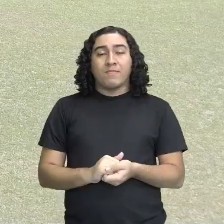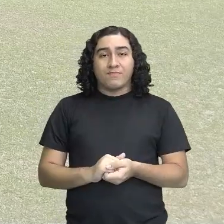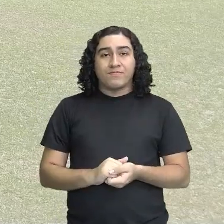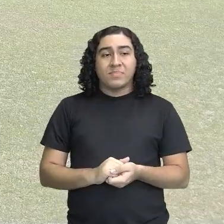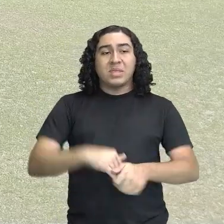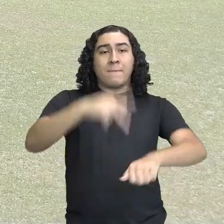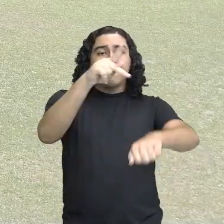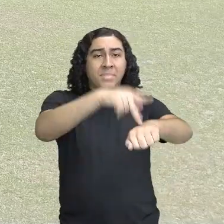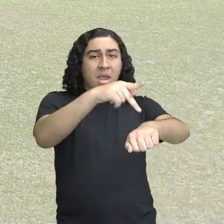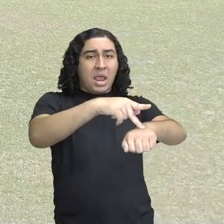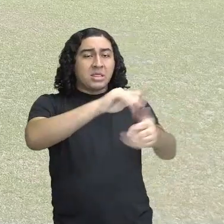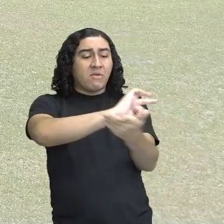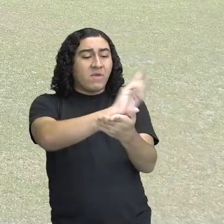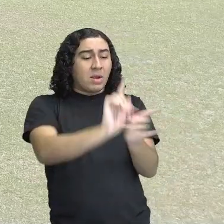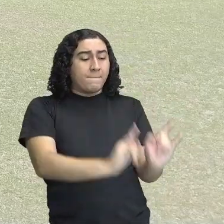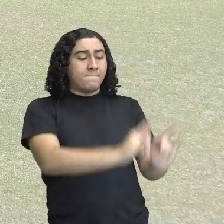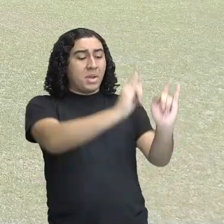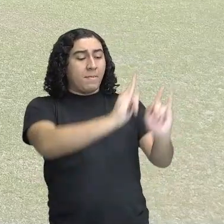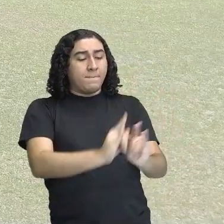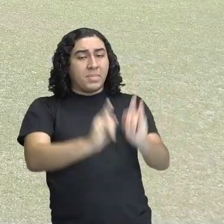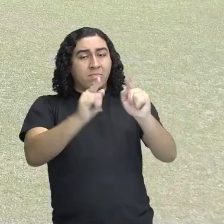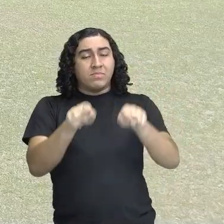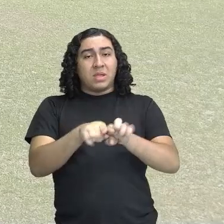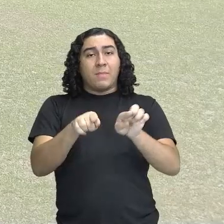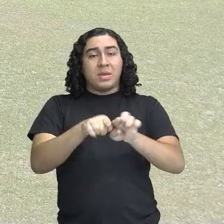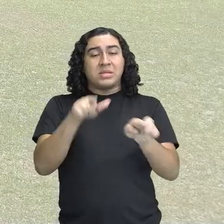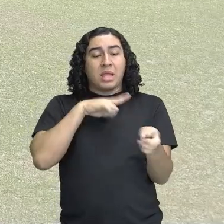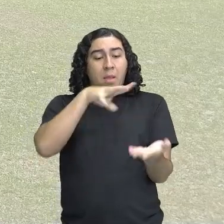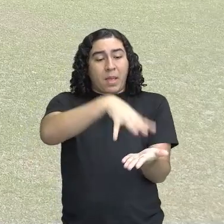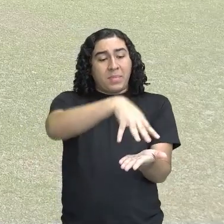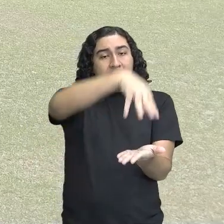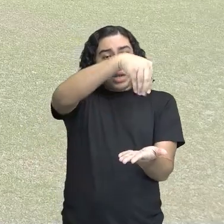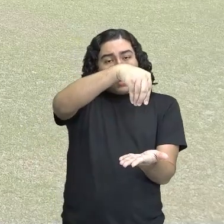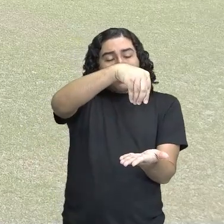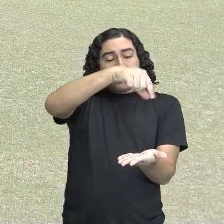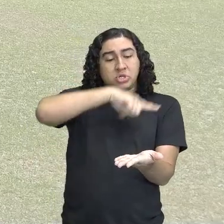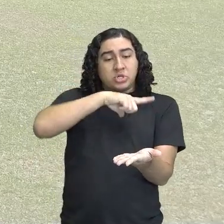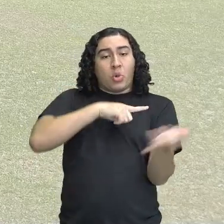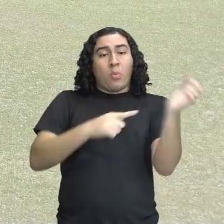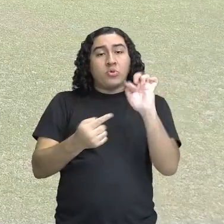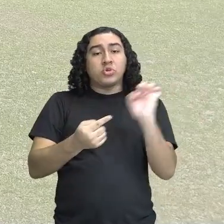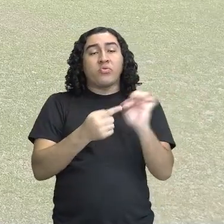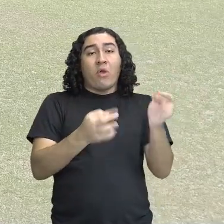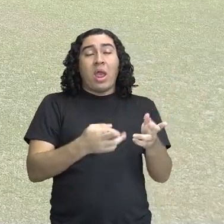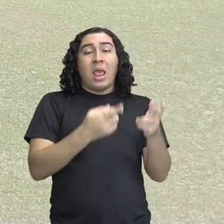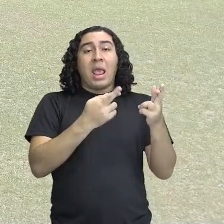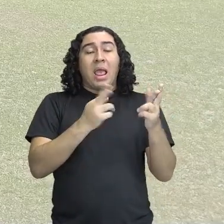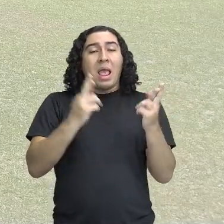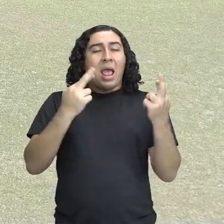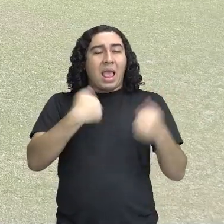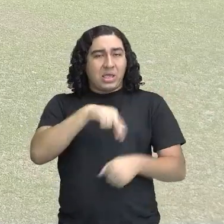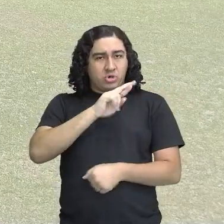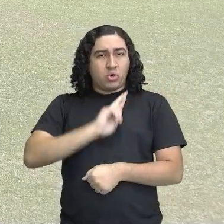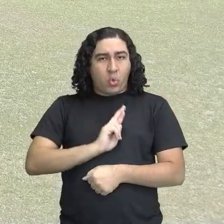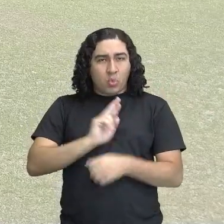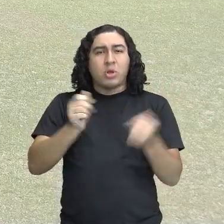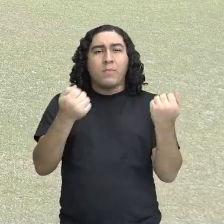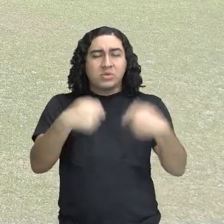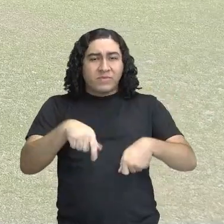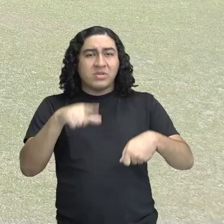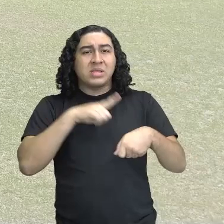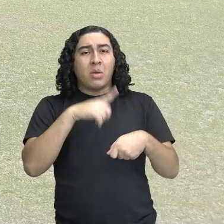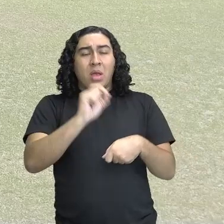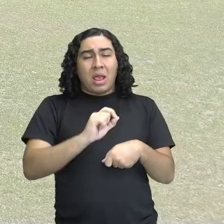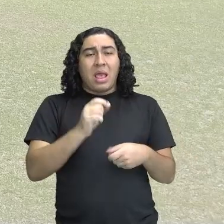cidades. E Tikal é uma pirâmide que tinha ali um objetivo religioso para adorar as divindades, os